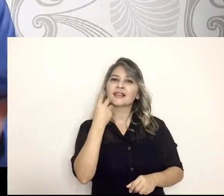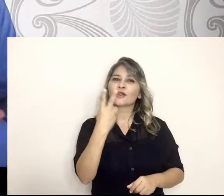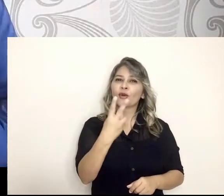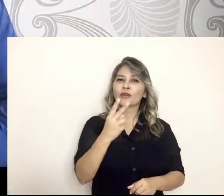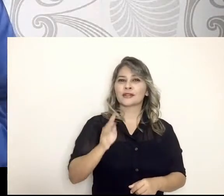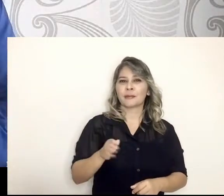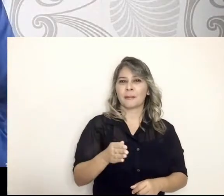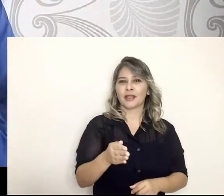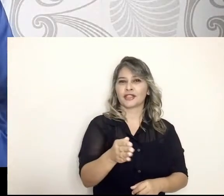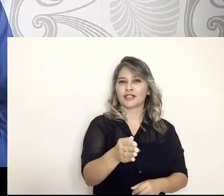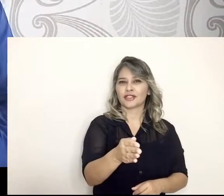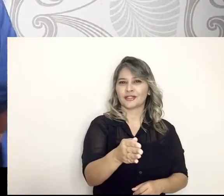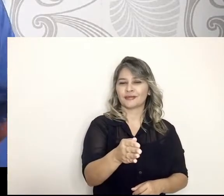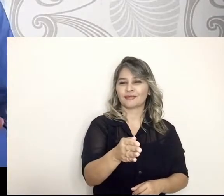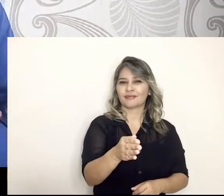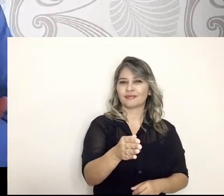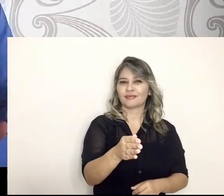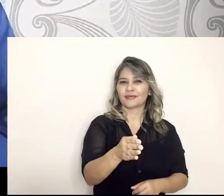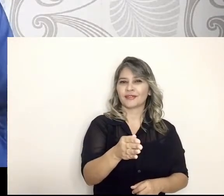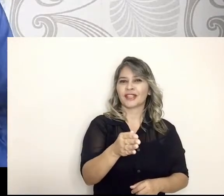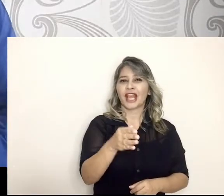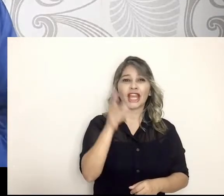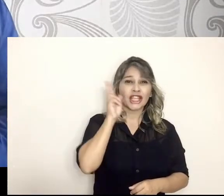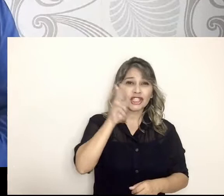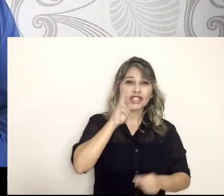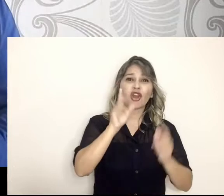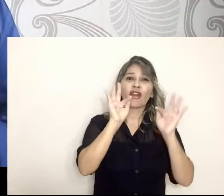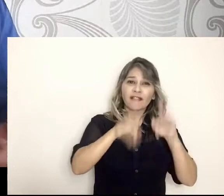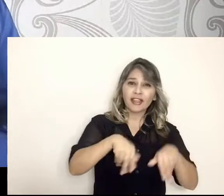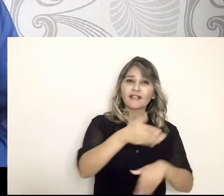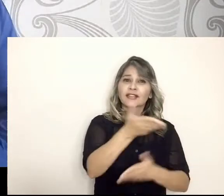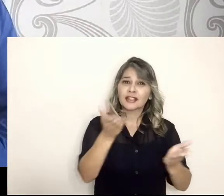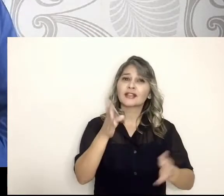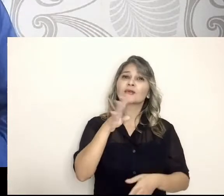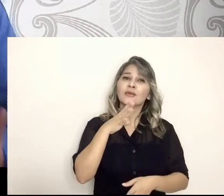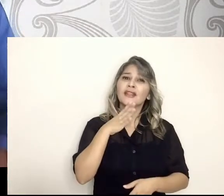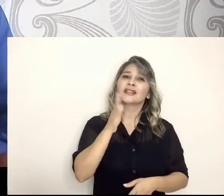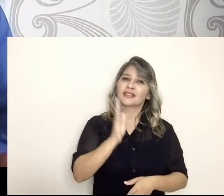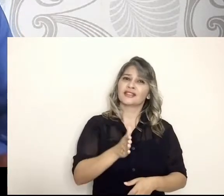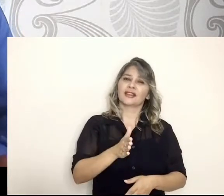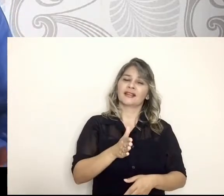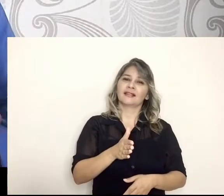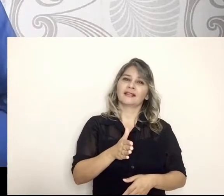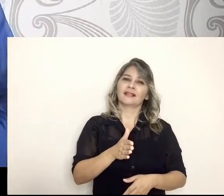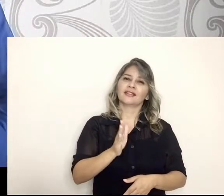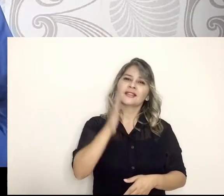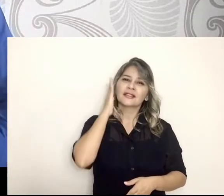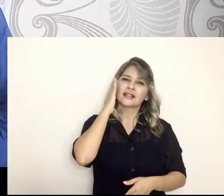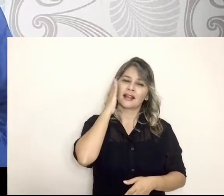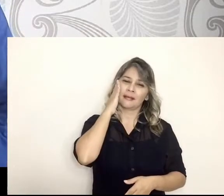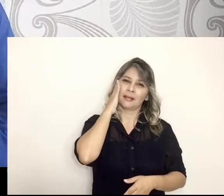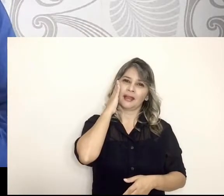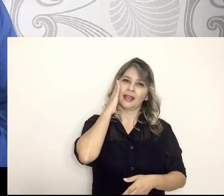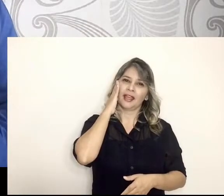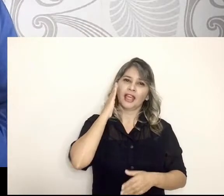aquilo ali serviria de alguma forma para contribuir com a causa deles. E ele então entregou seus 5 pães e 2